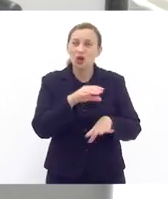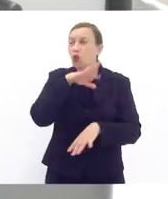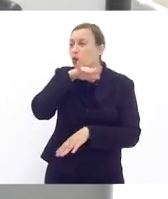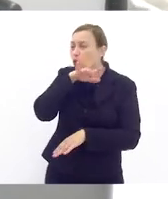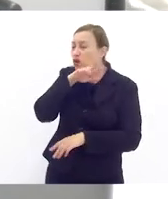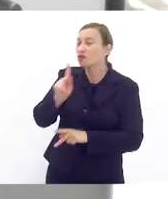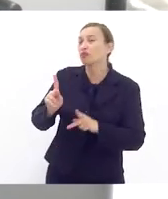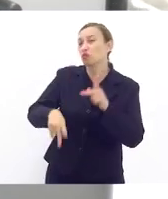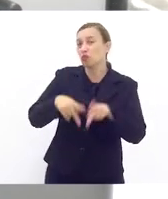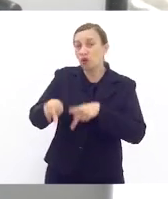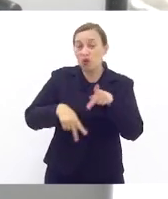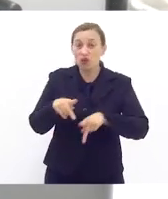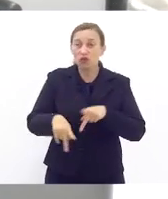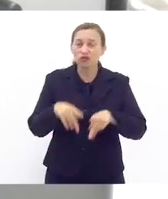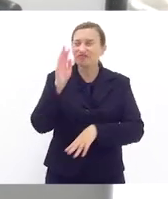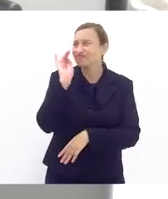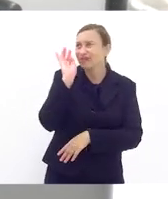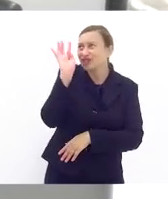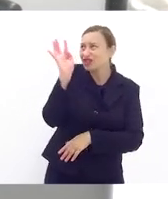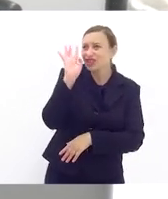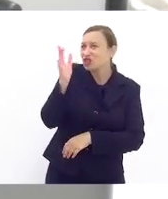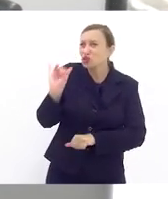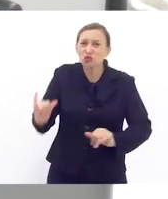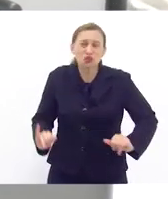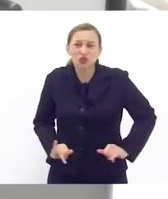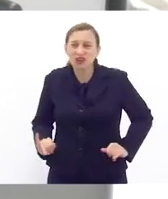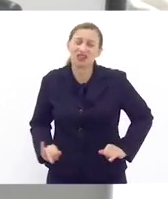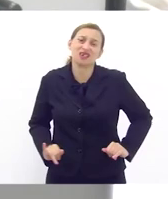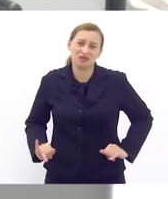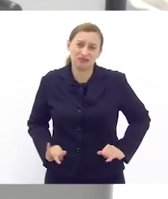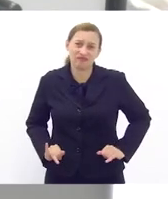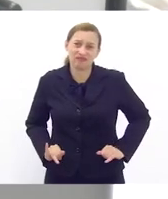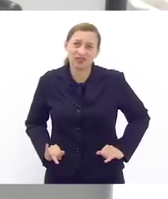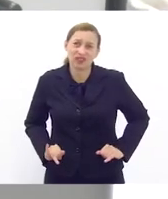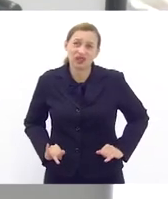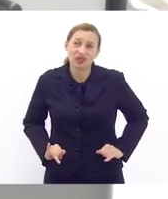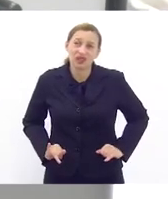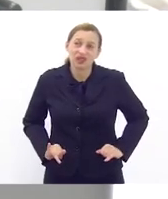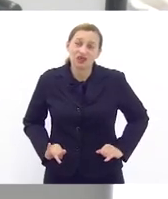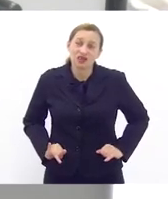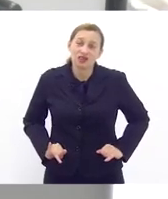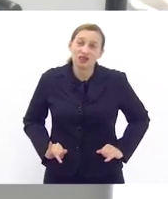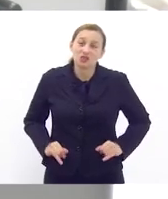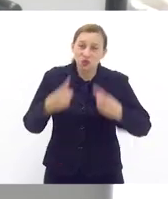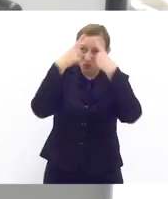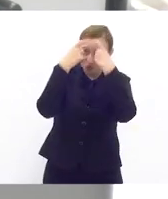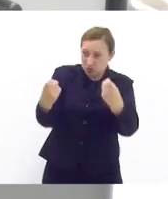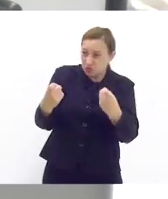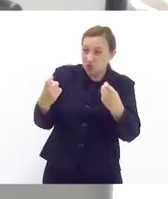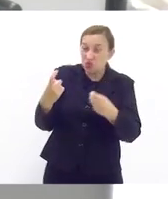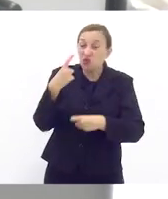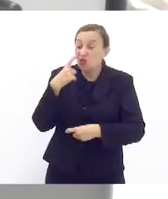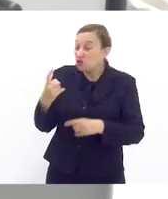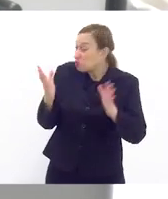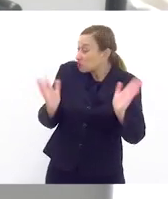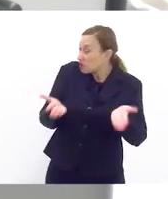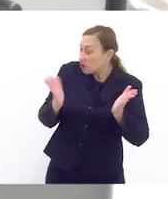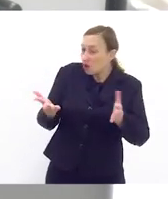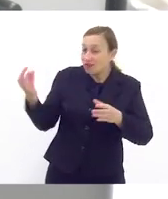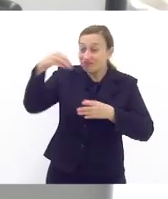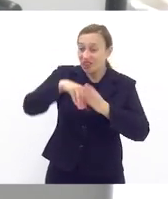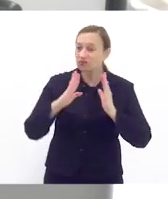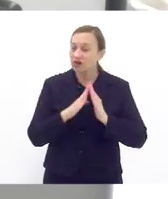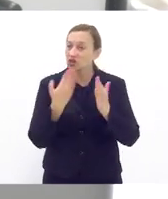população nós não imaginaríamos que sofreríamos tanto com essa onda de violência que agora chega as